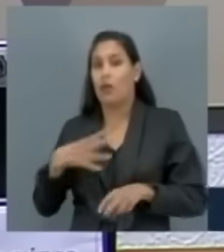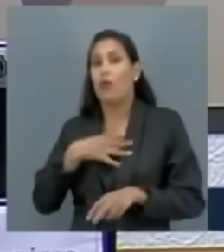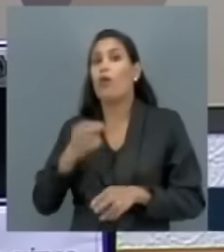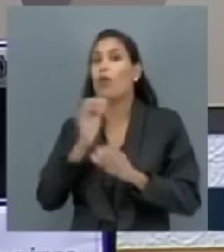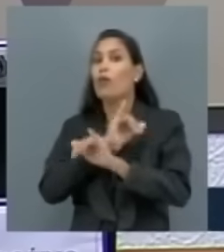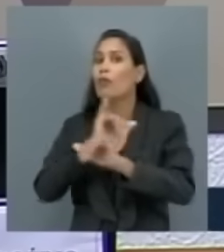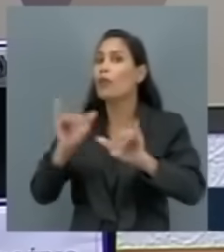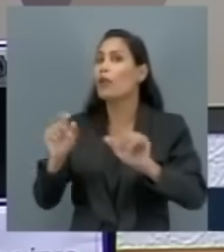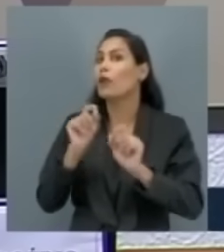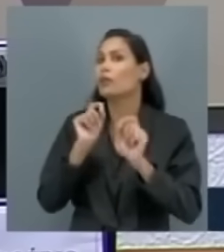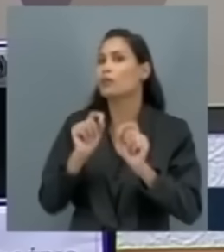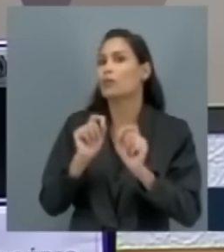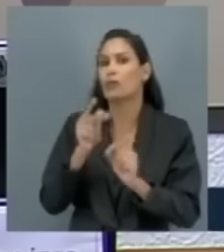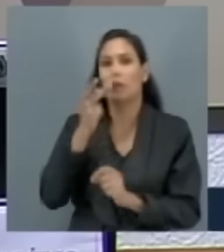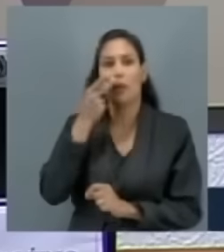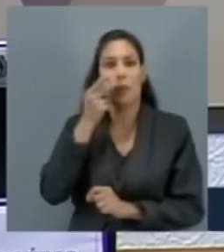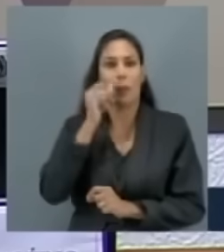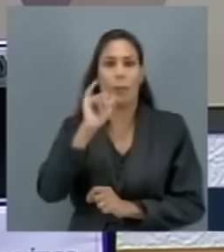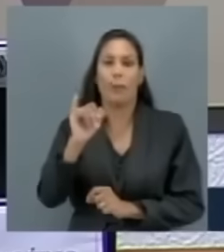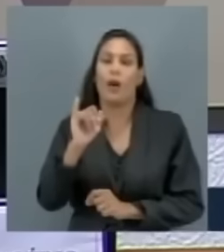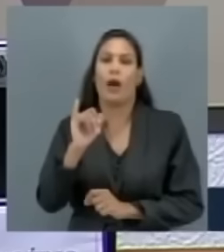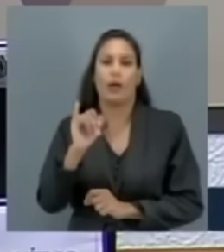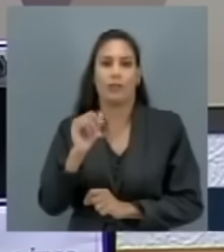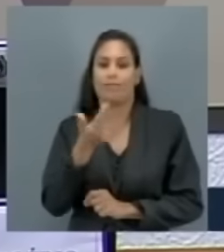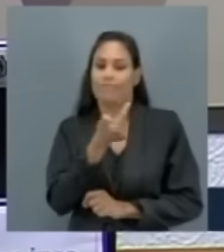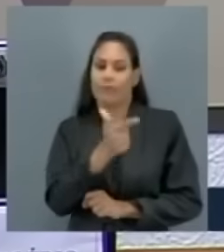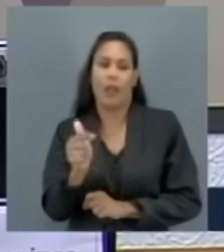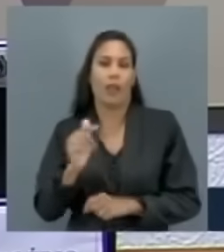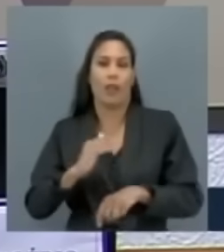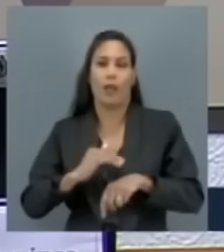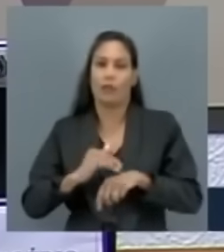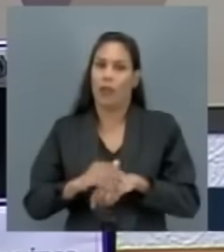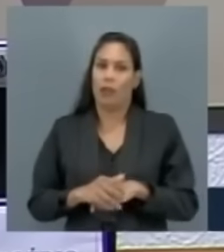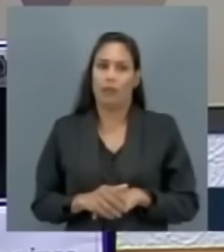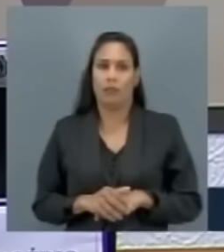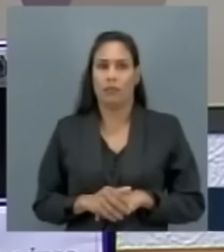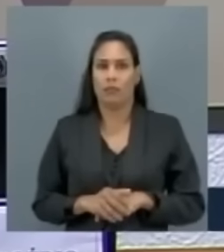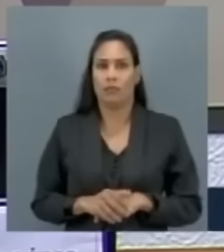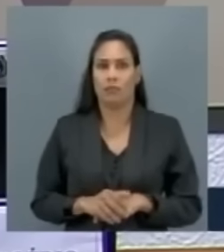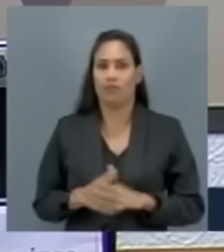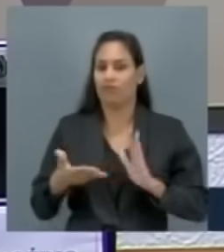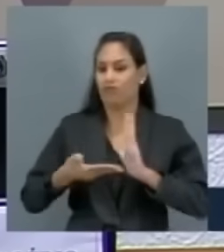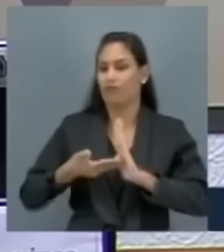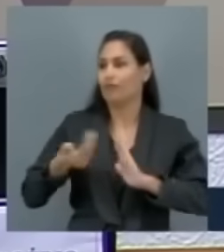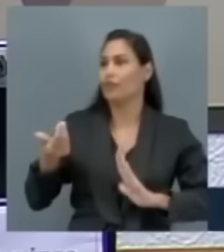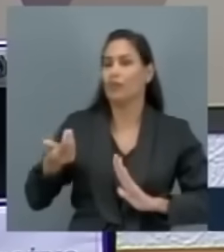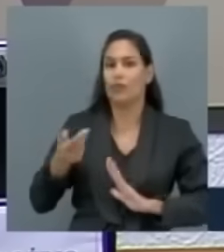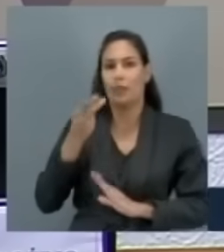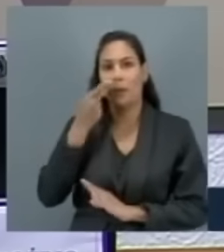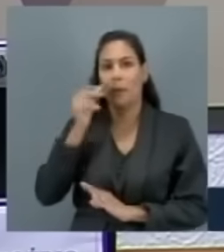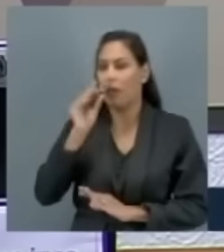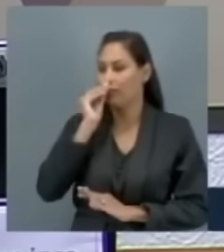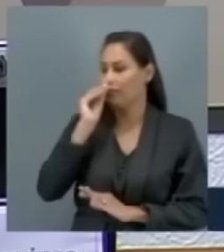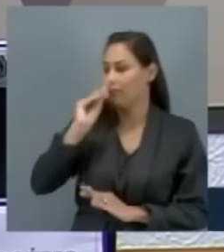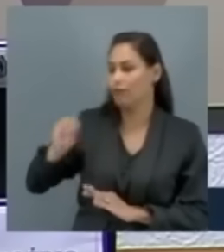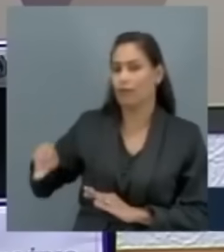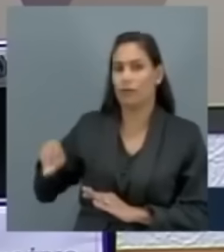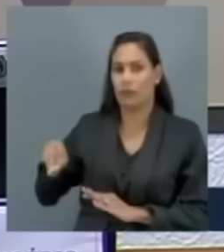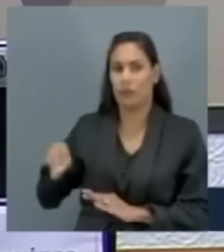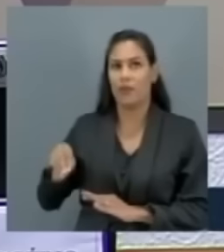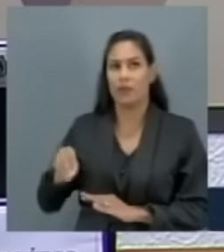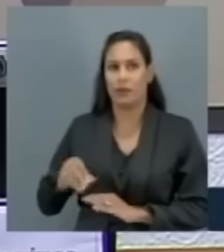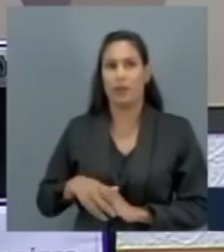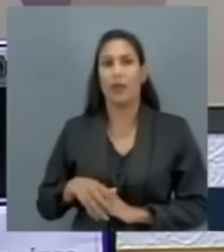É muito difícil para um pai ouvir isso. E é muito difícil, eu mesmo sendo vice-líder